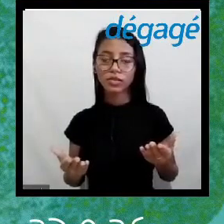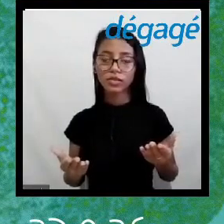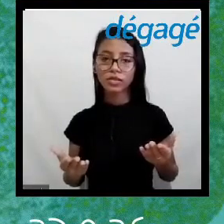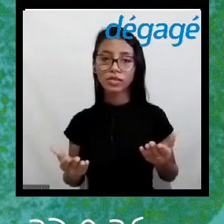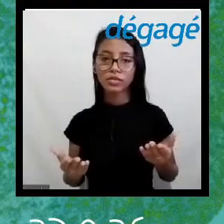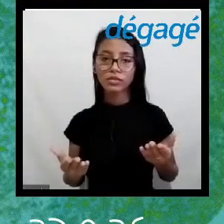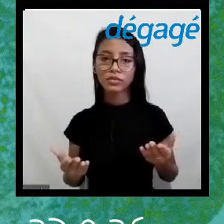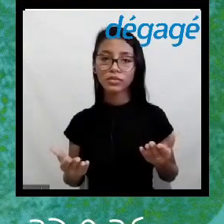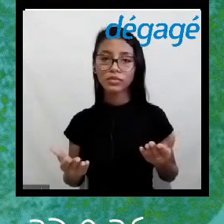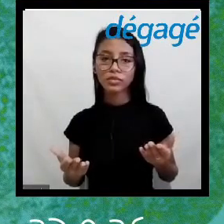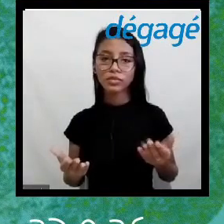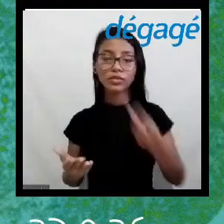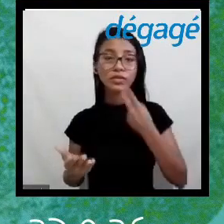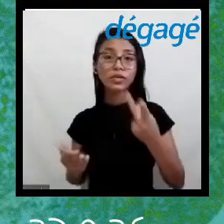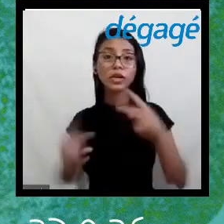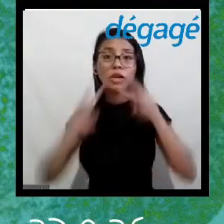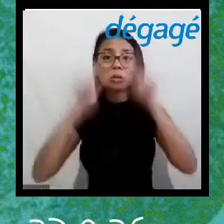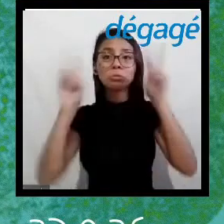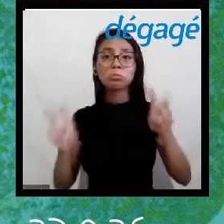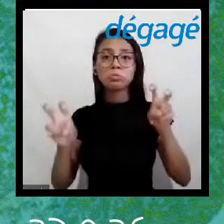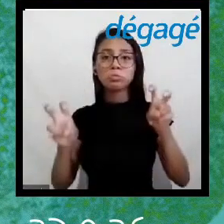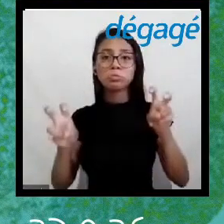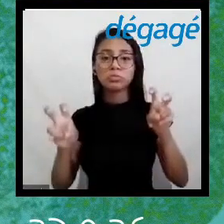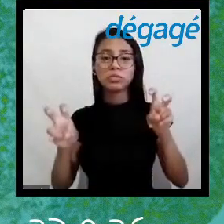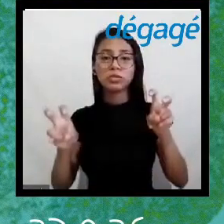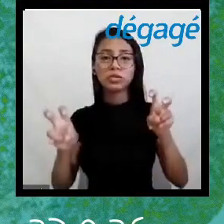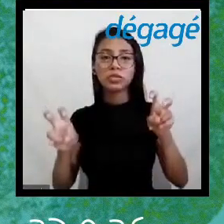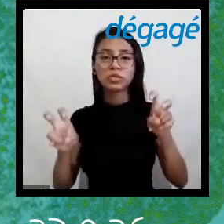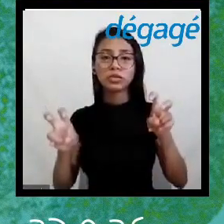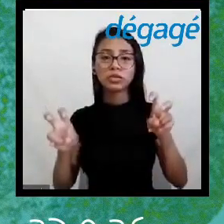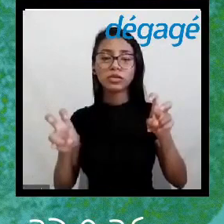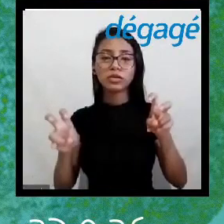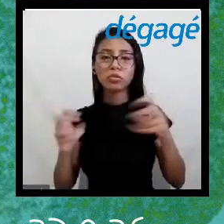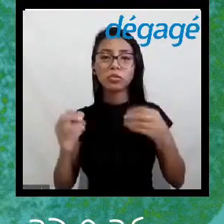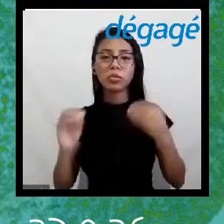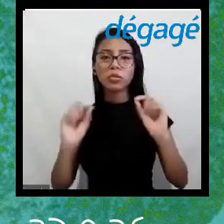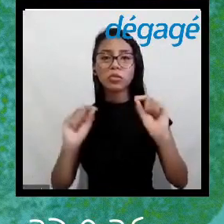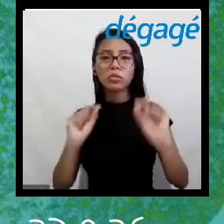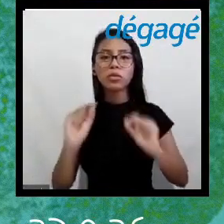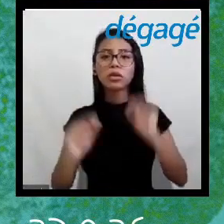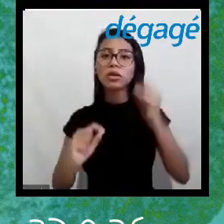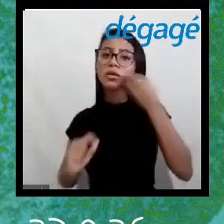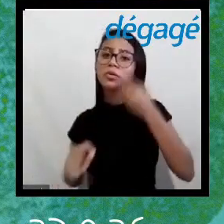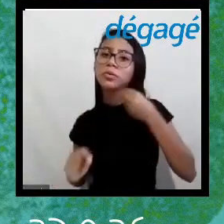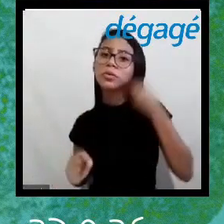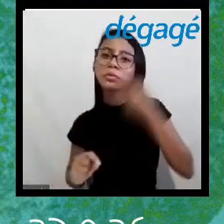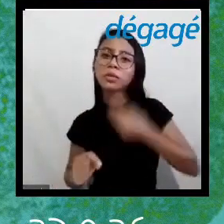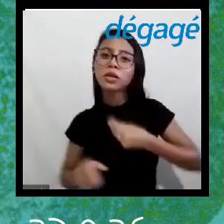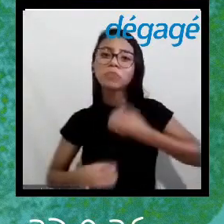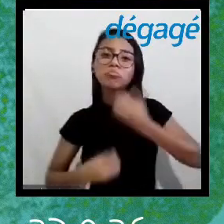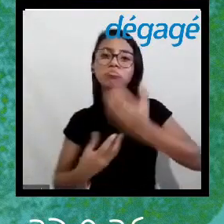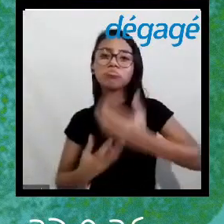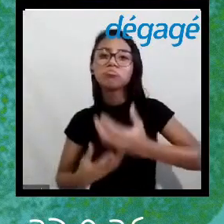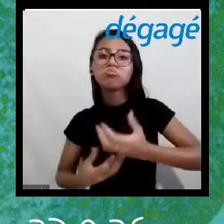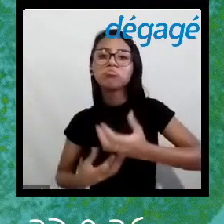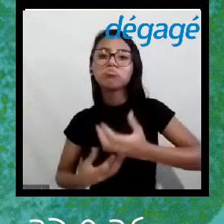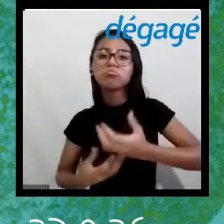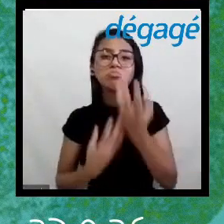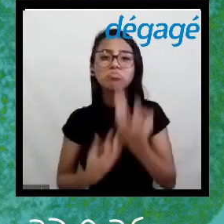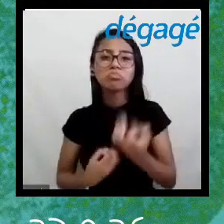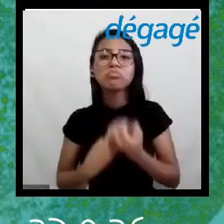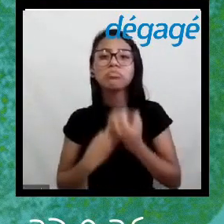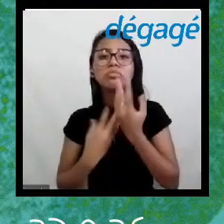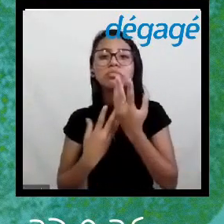e falar um pouco em forma de apontamento, né, essa perspectiva